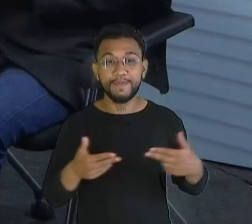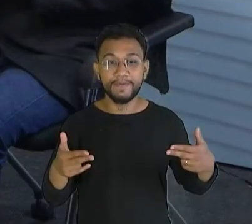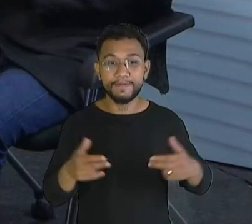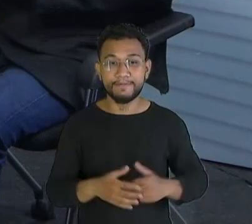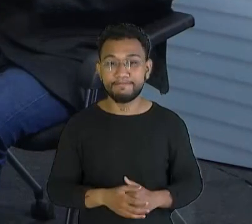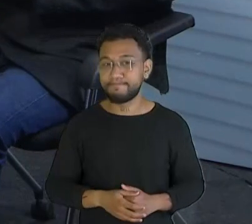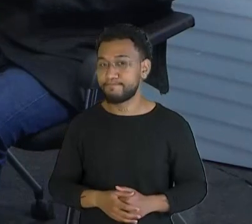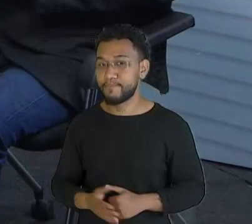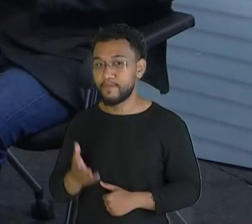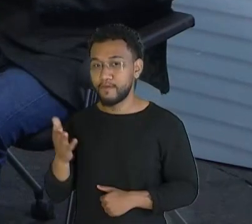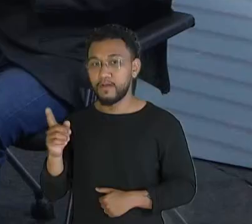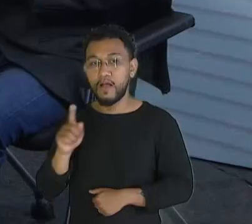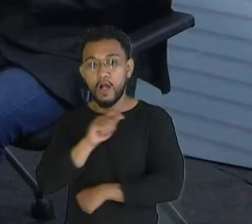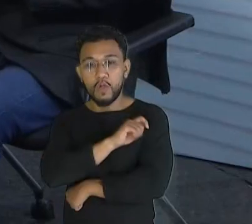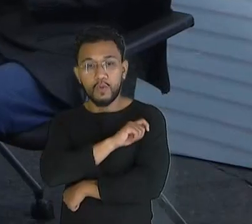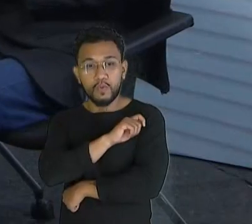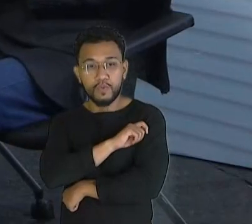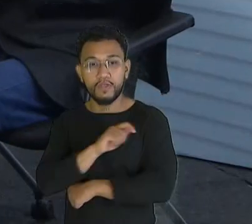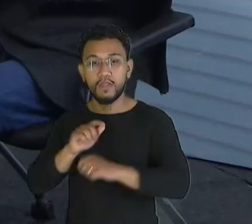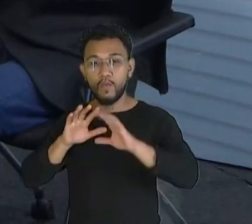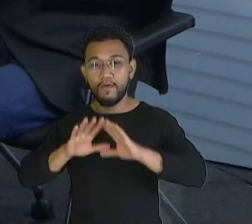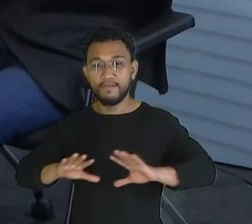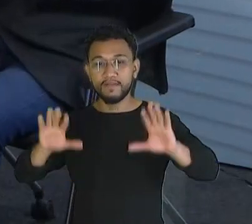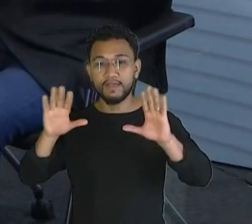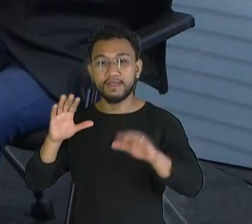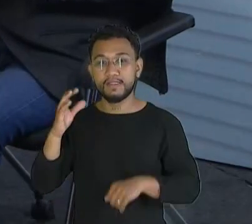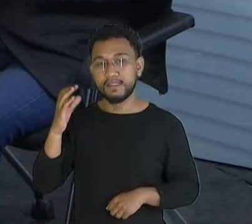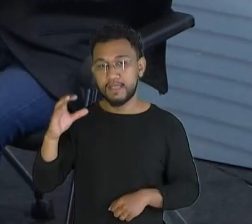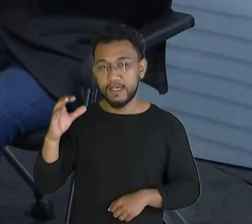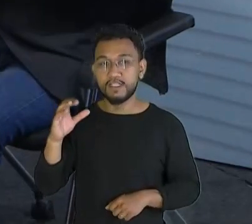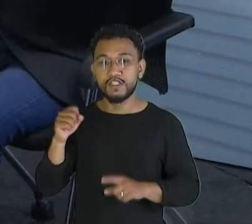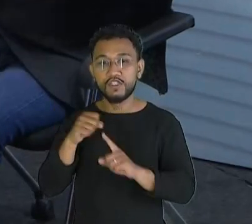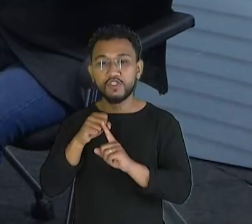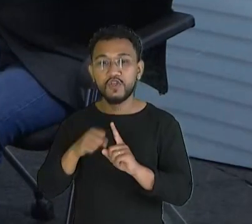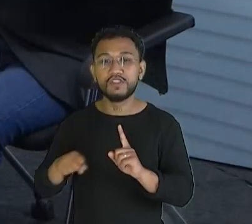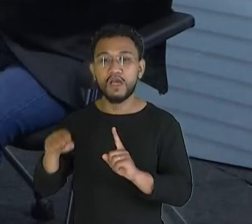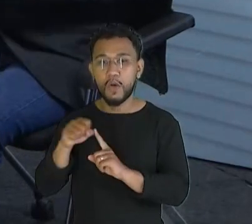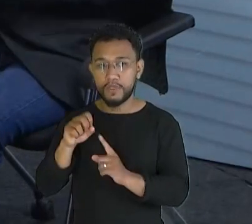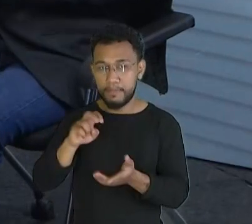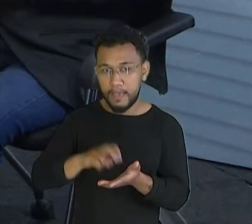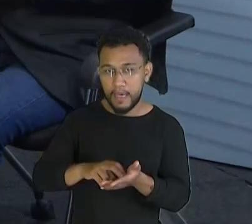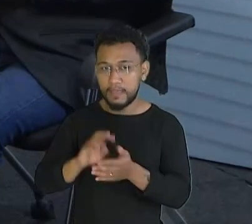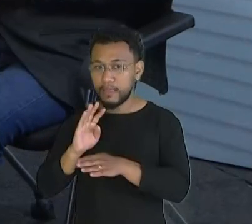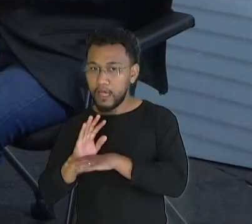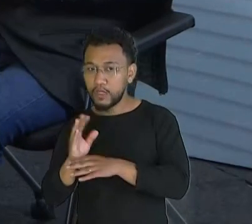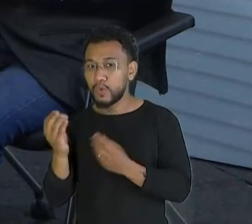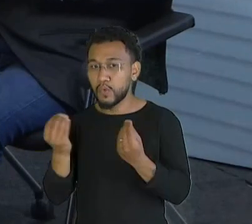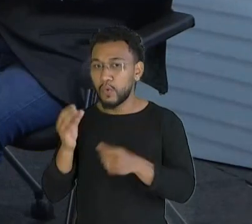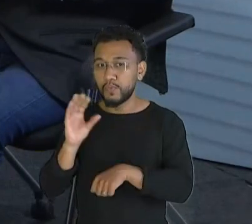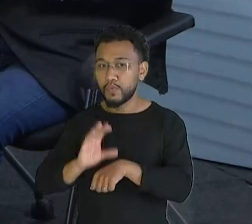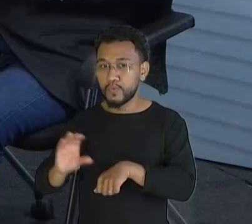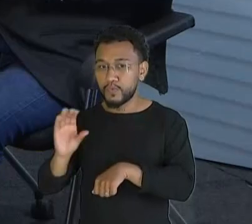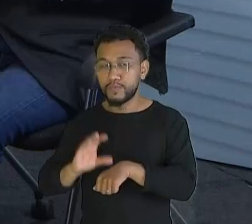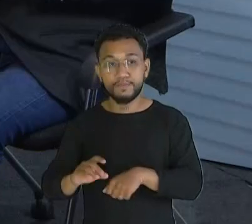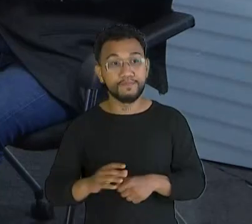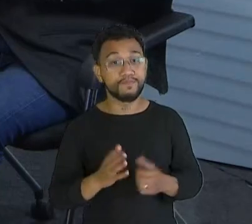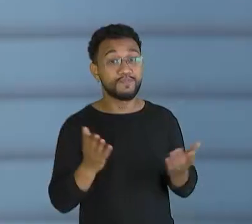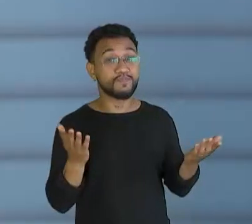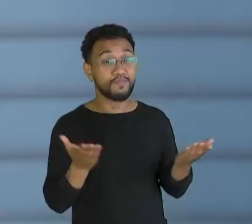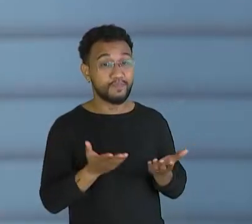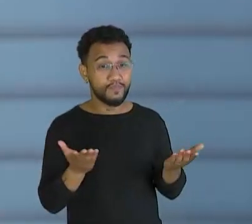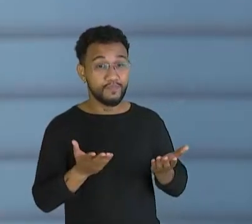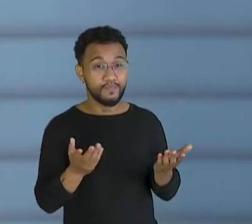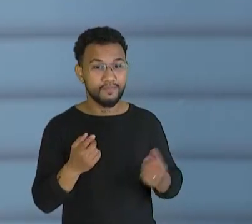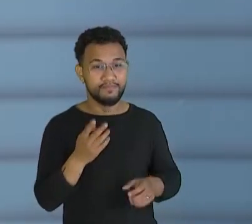você é aluna lá da UFC Ciências Sociais, né? Isso, exatamente. Durante o dia, o curso? Atualmente, por conta da